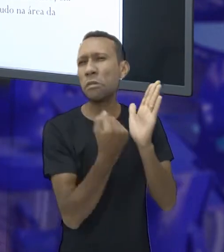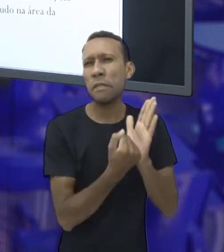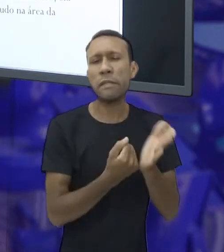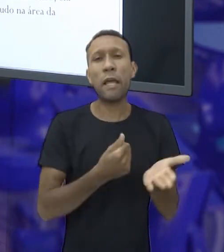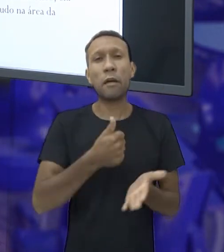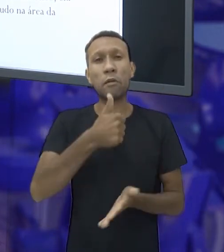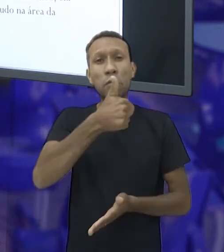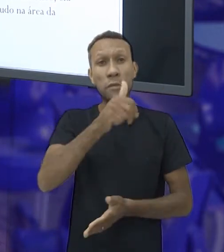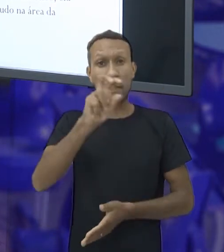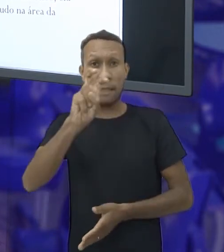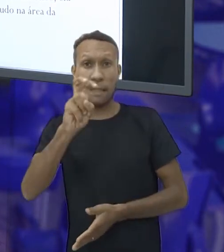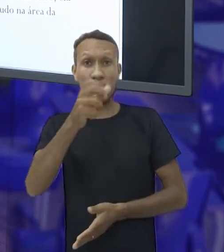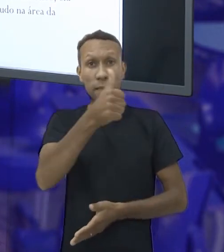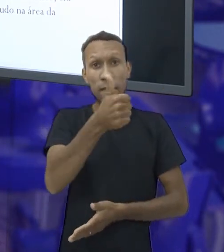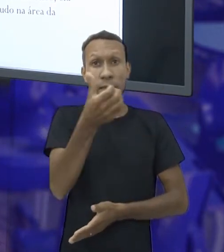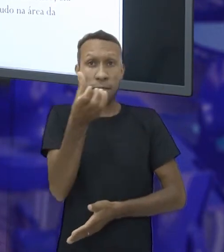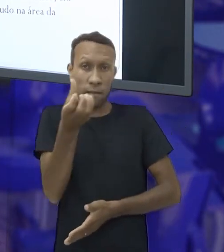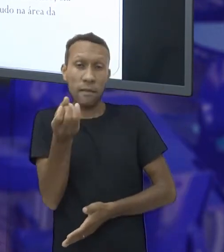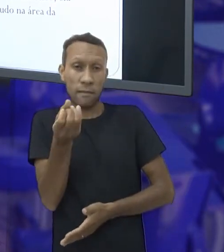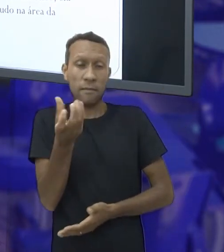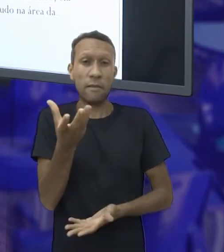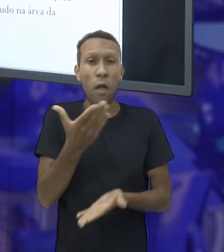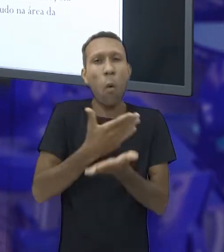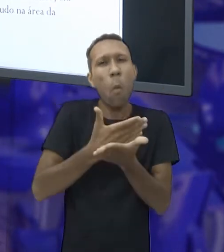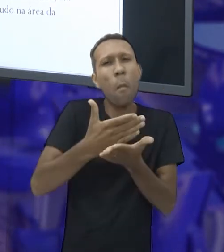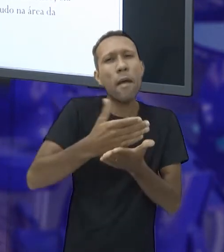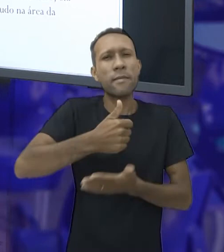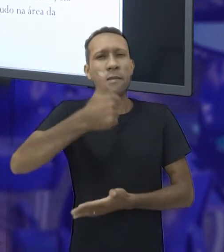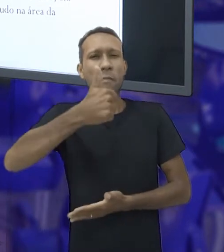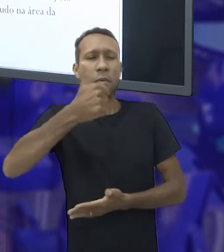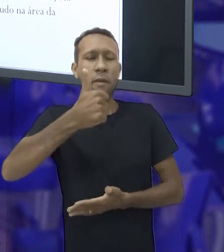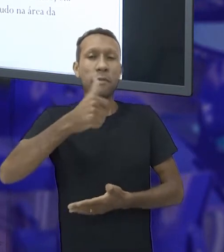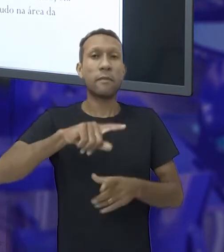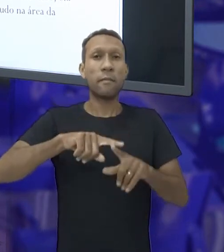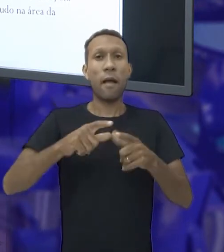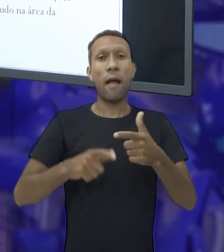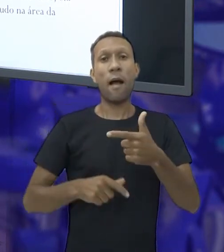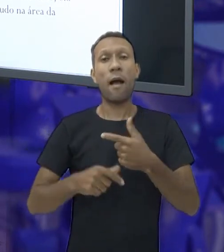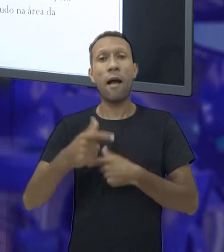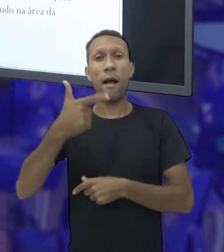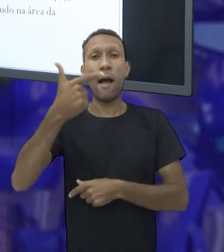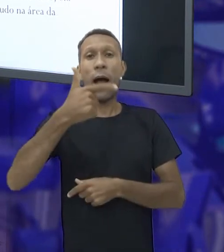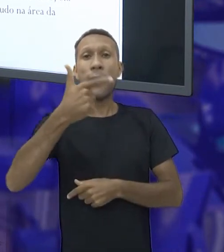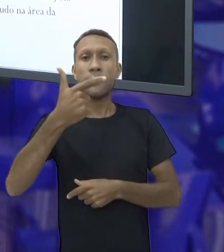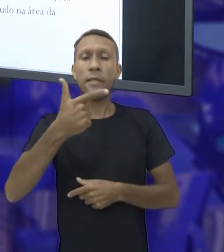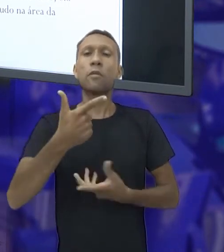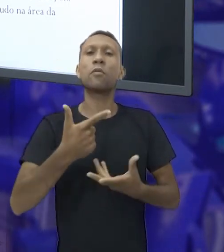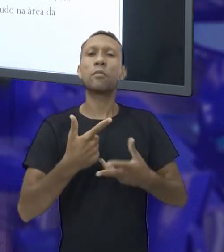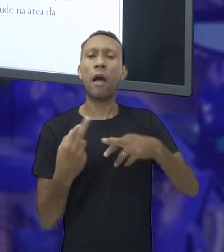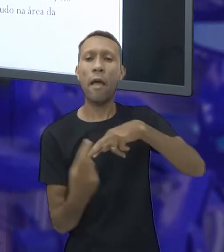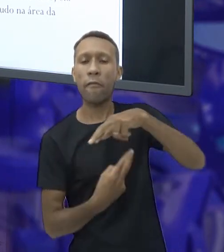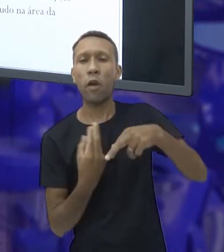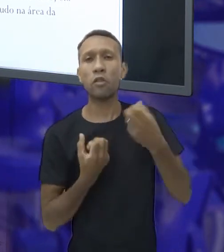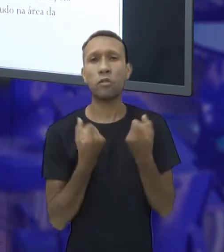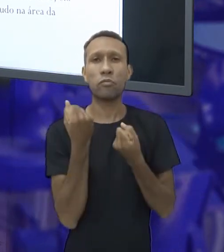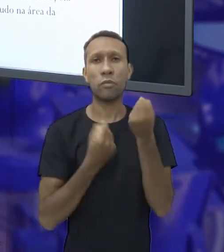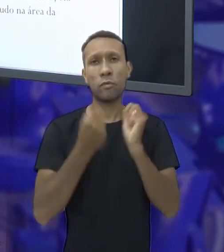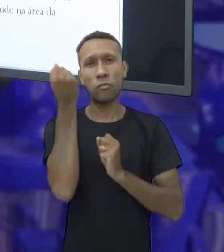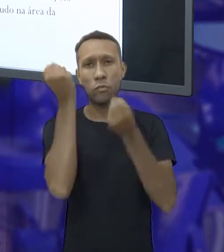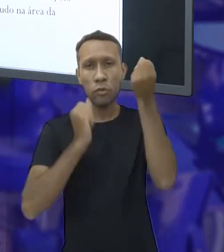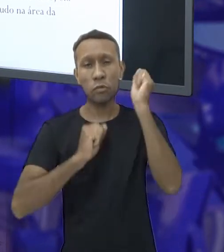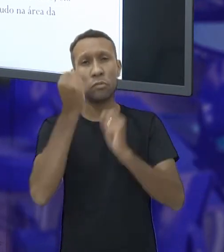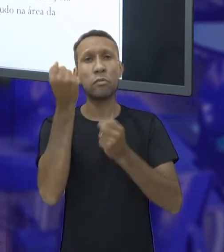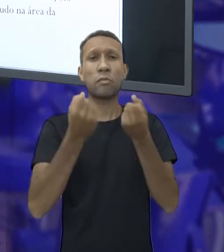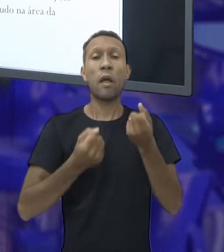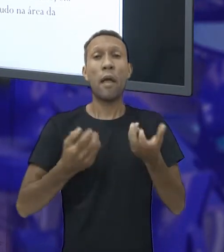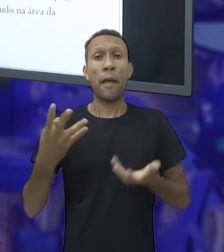e XVI. Essa é a primeira fase da globalização. A segunda globalização começa com a primeira Revolução Industrial, a terceira com a segunda e a